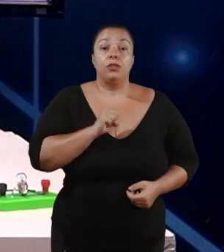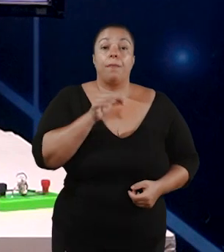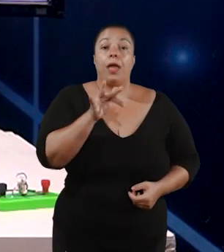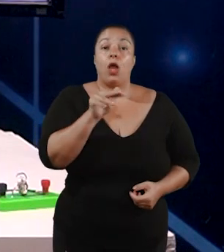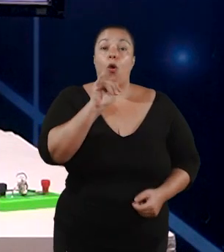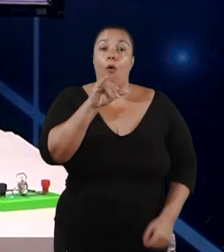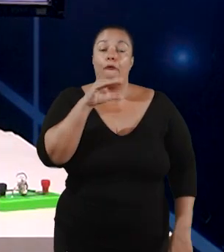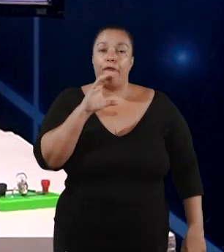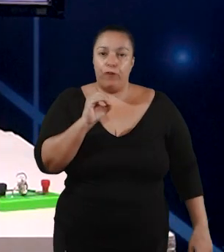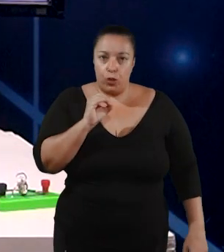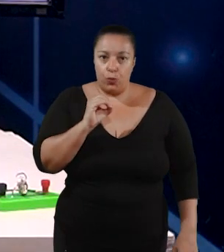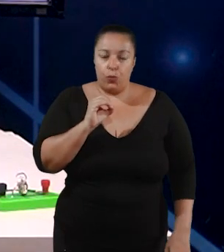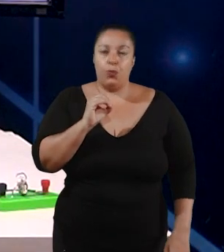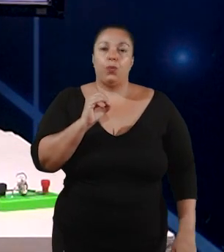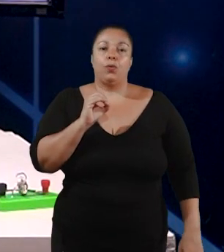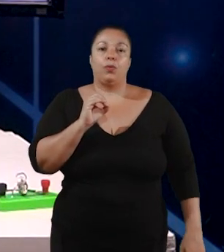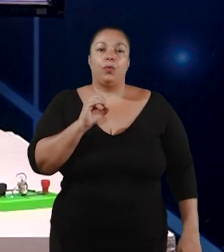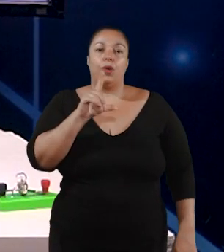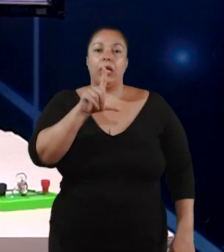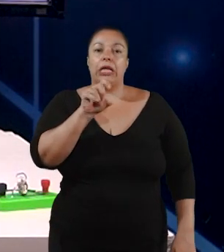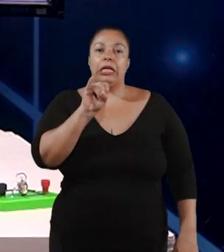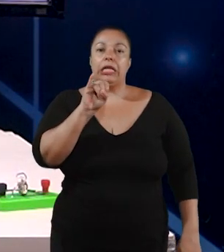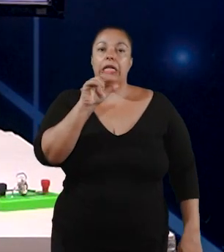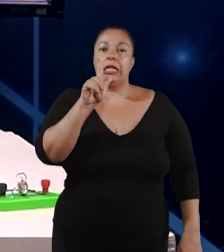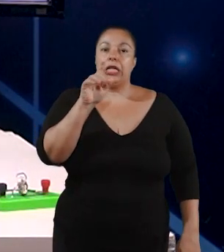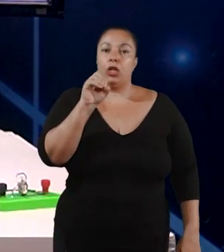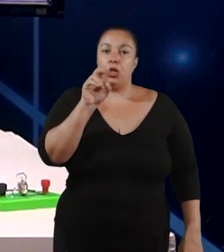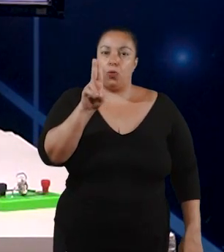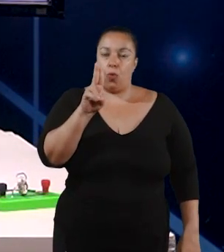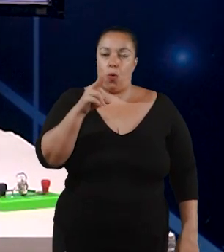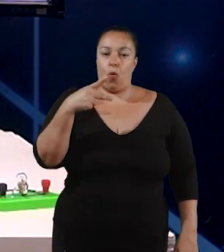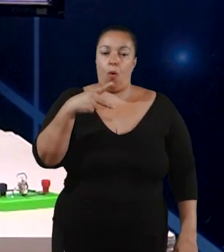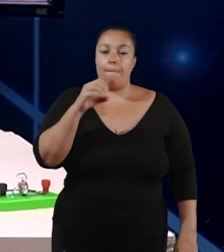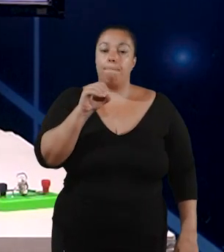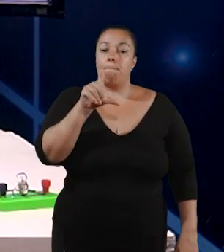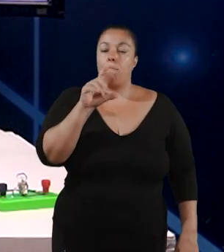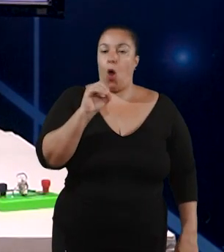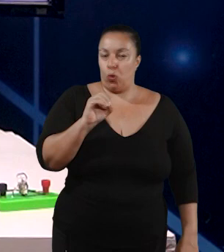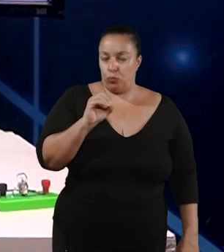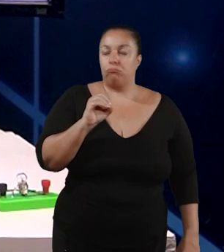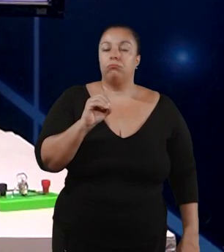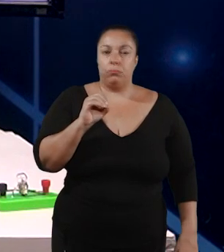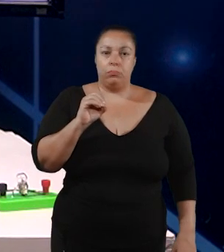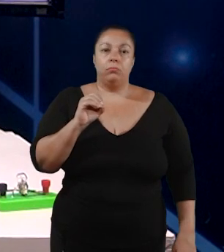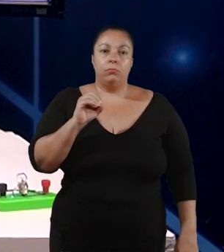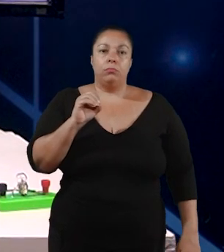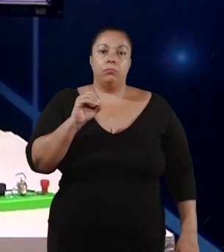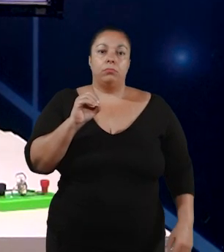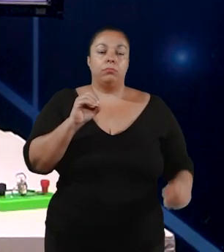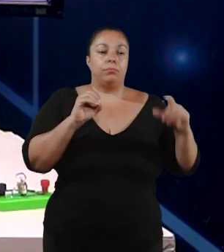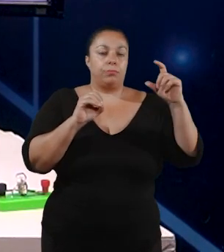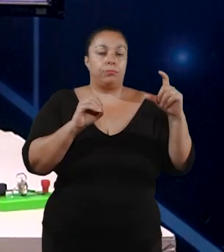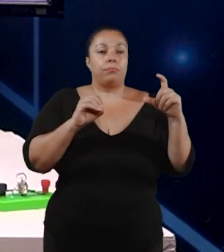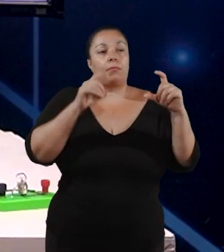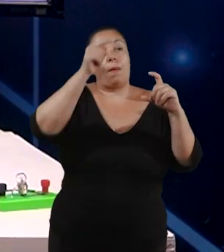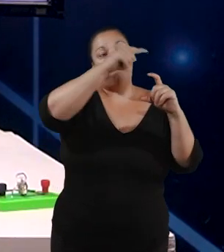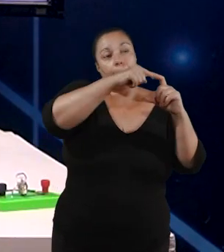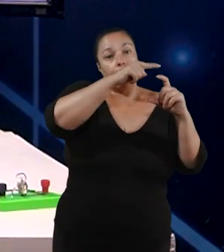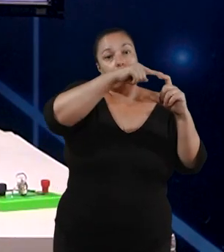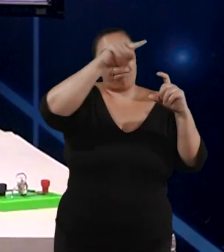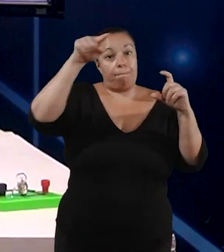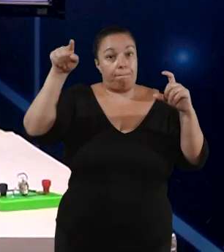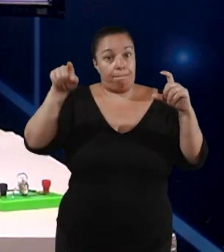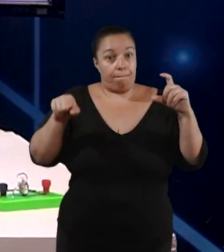né? Ligou aqui, ó, ligou o polo aqui. Isso aqui, não foi? Isso é um pedaço de fio para cima. Aí eu peguei